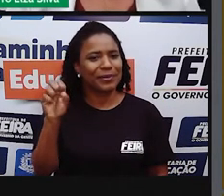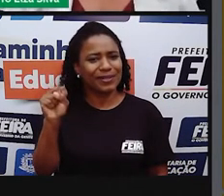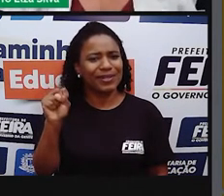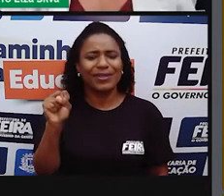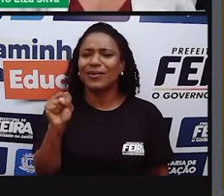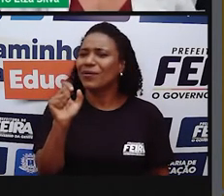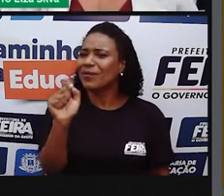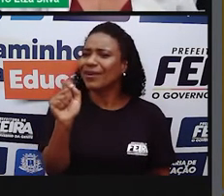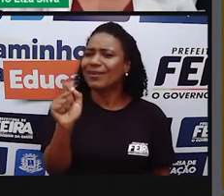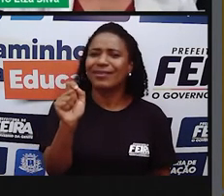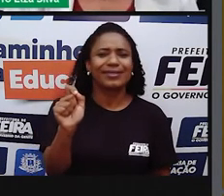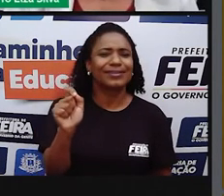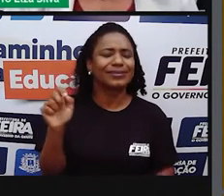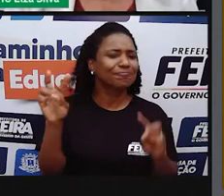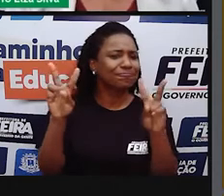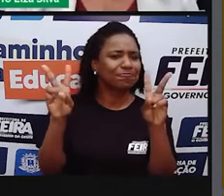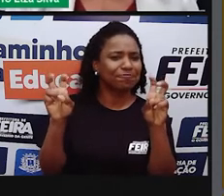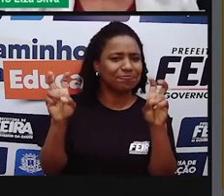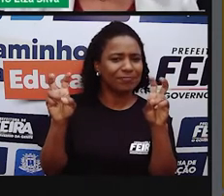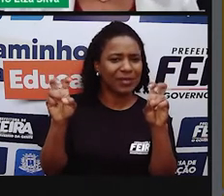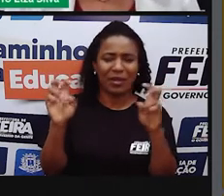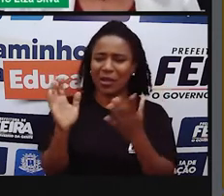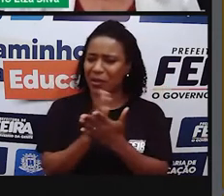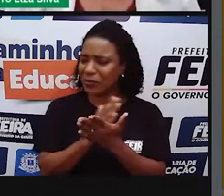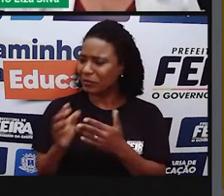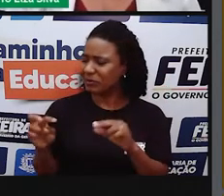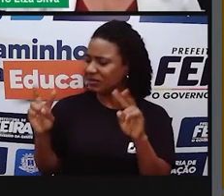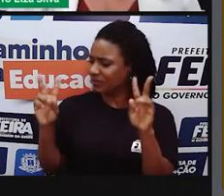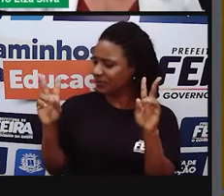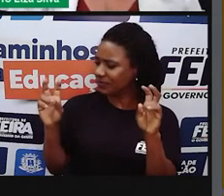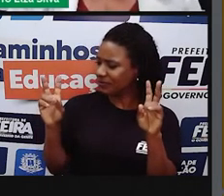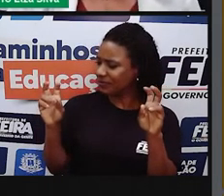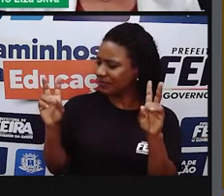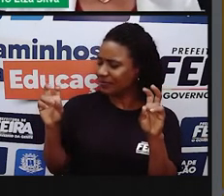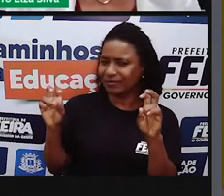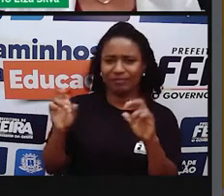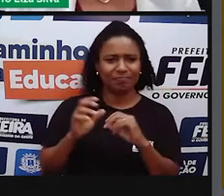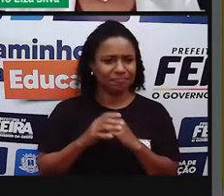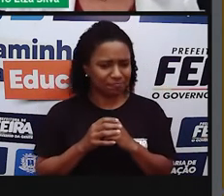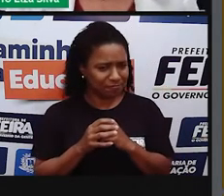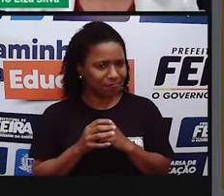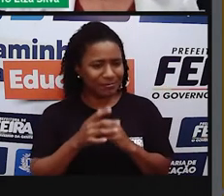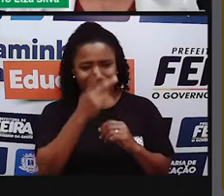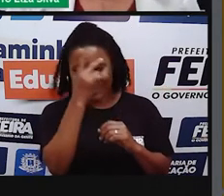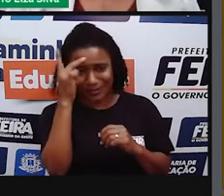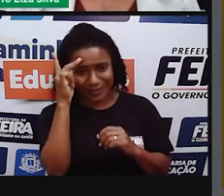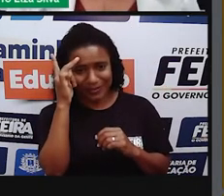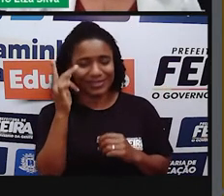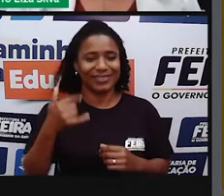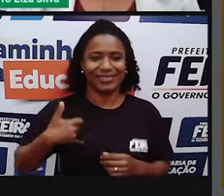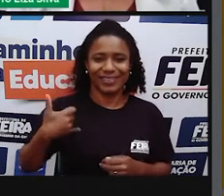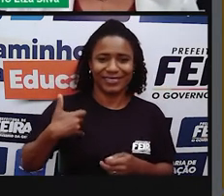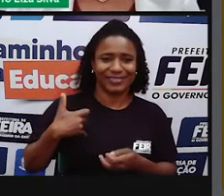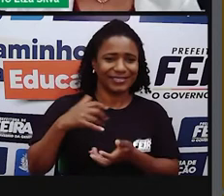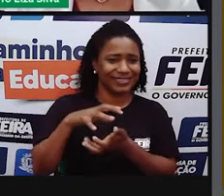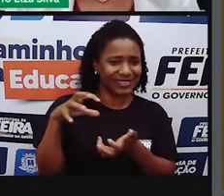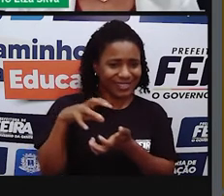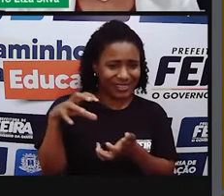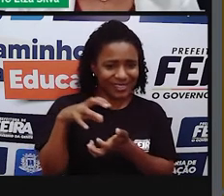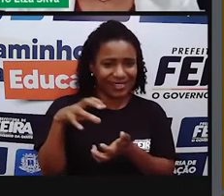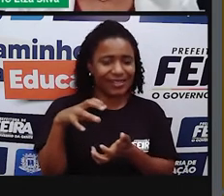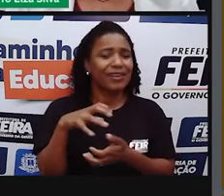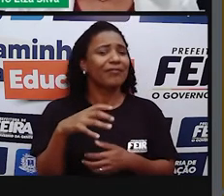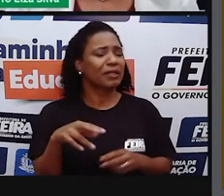que é muito natural em nossas casas, nós ouvirmos, principalmente as pessoas mais velhas, falarem